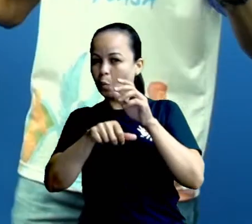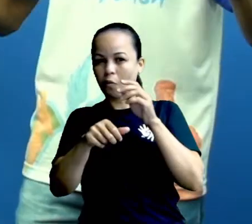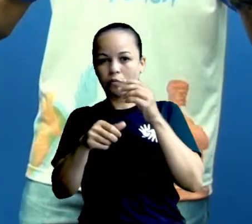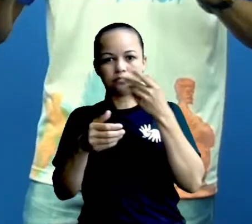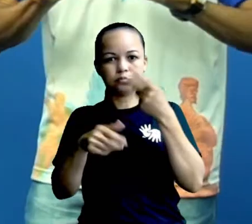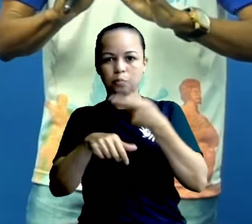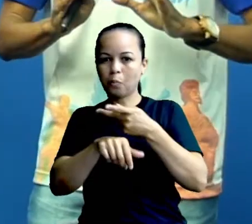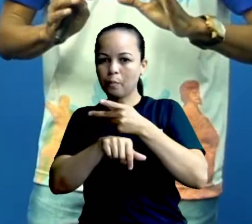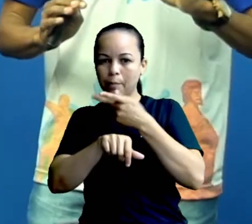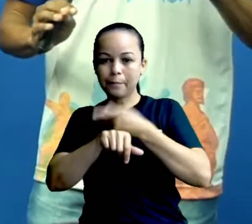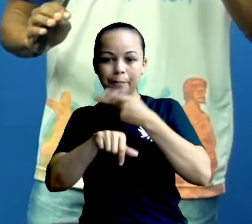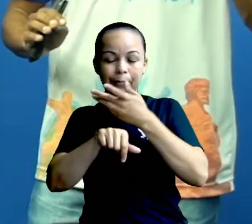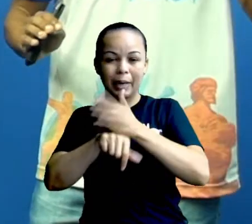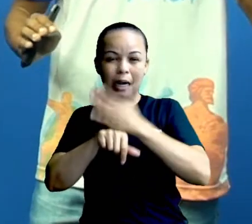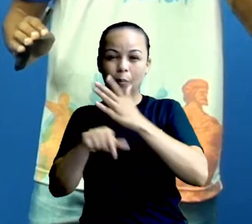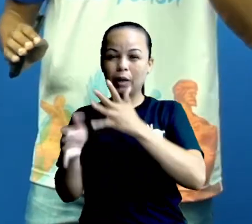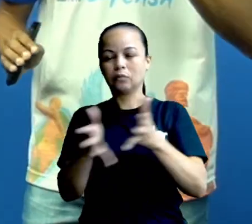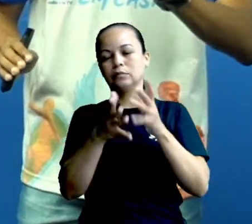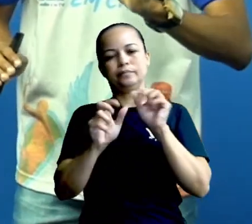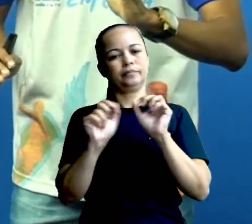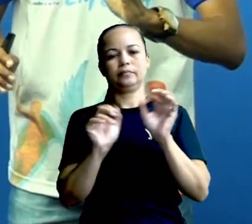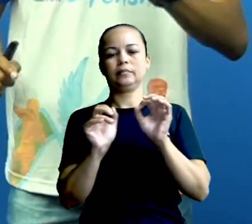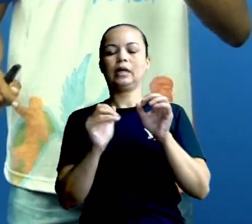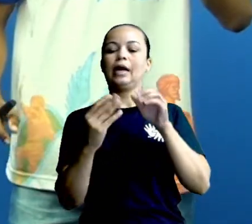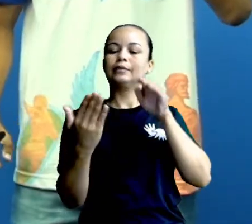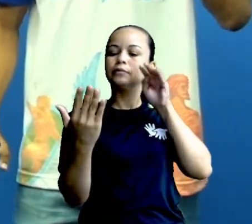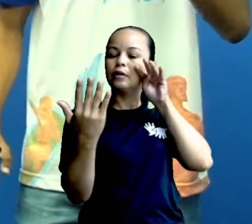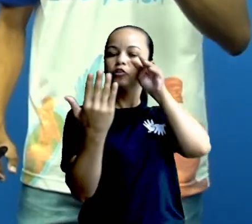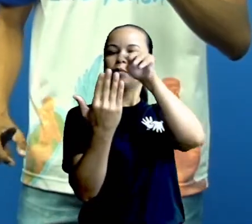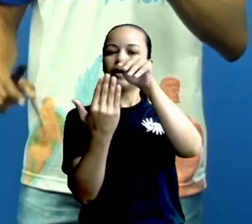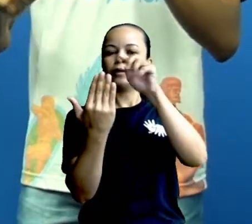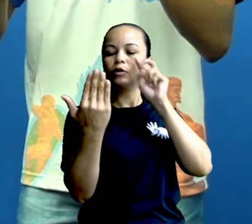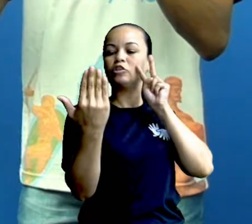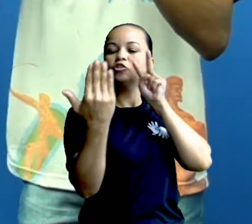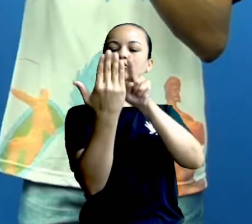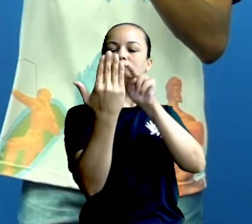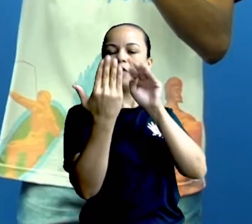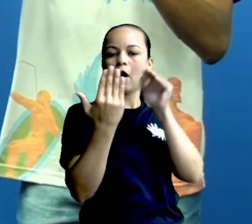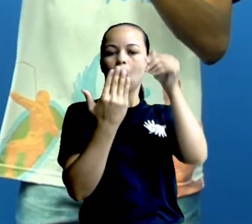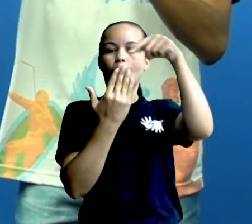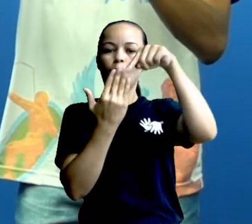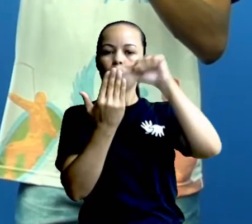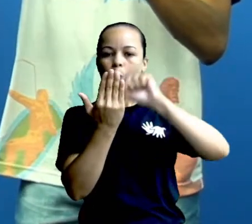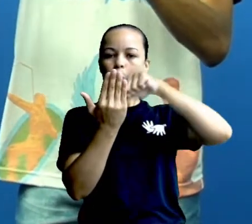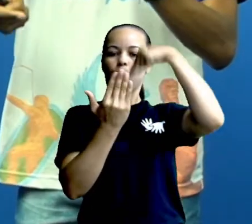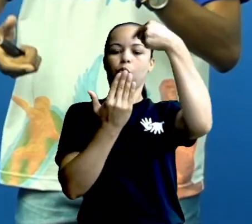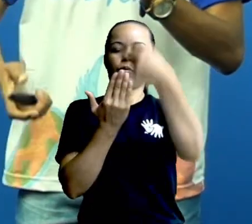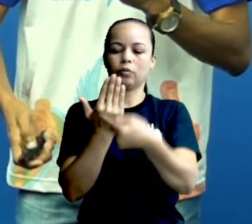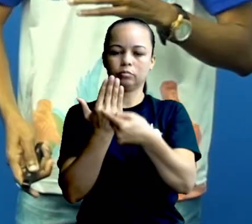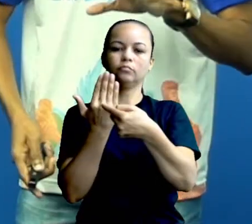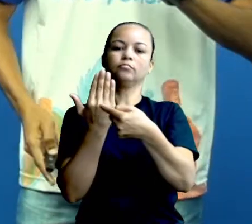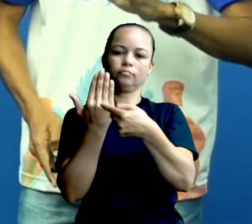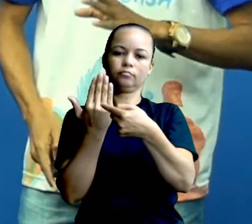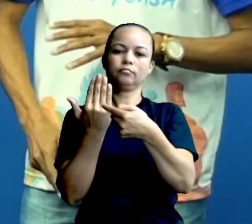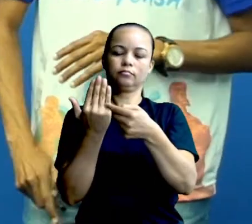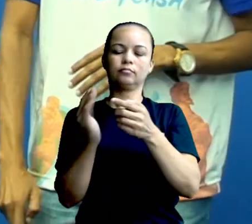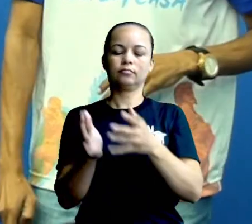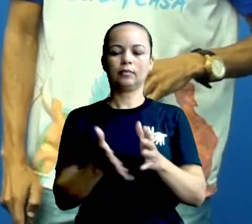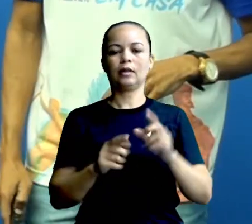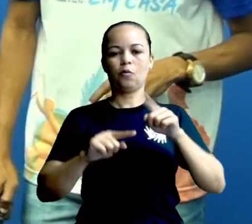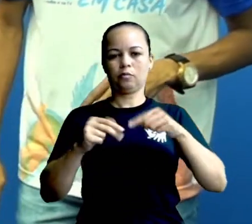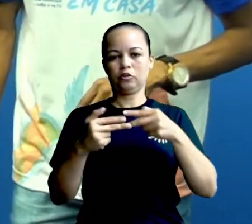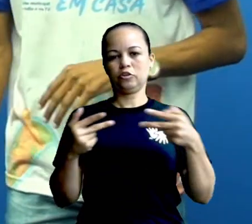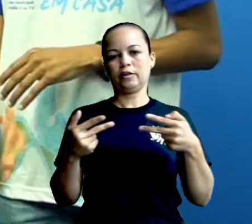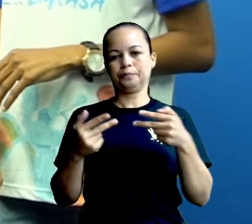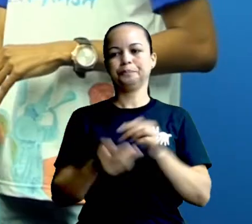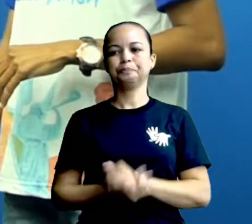não é objeto totalmente branco. Não. É transparente quando a gente consegue ver bem do outro lado. Então, é um objeto